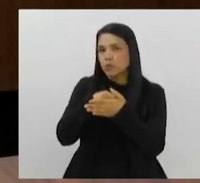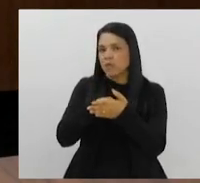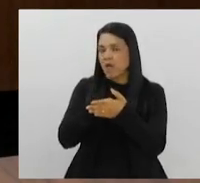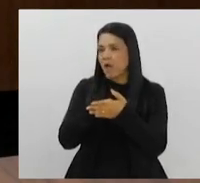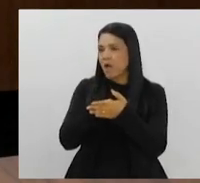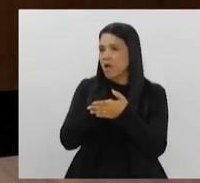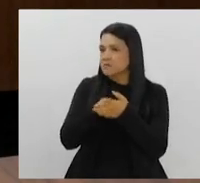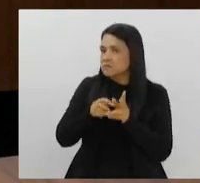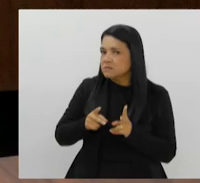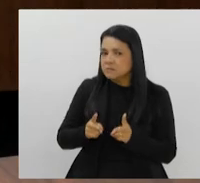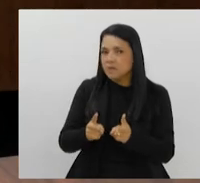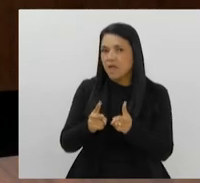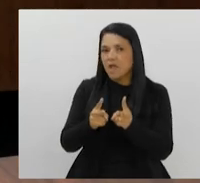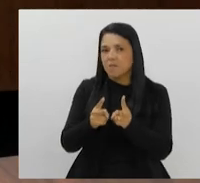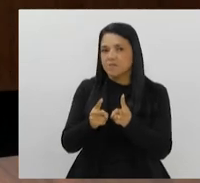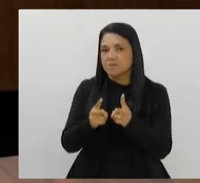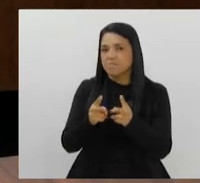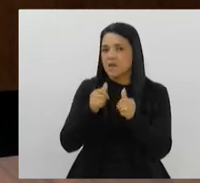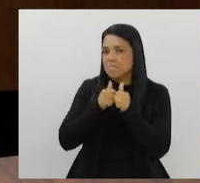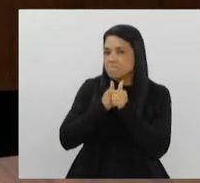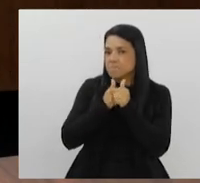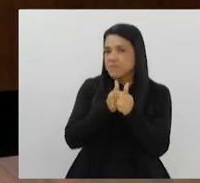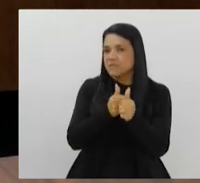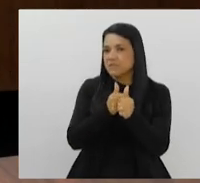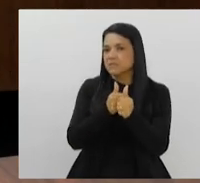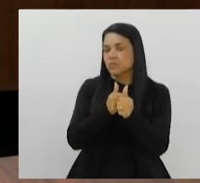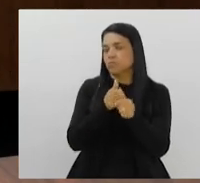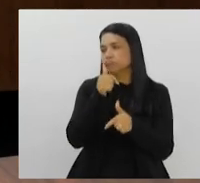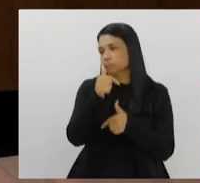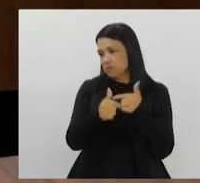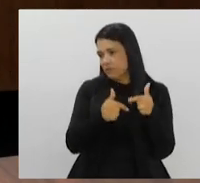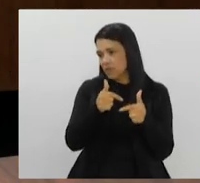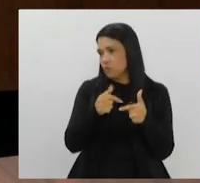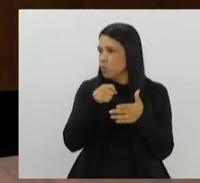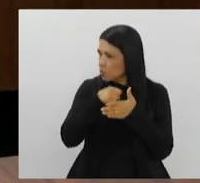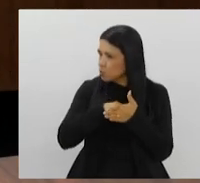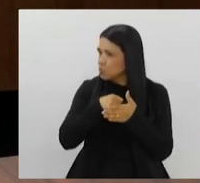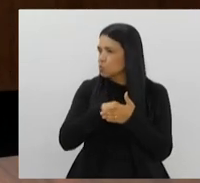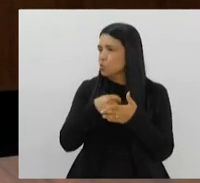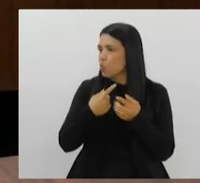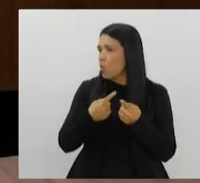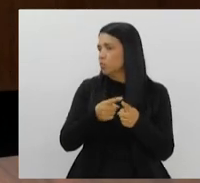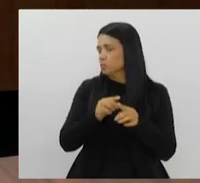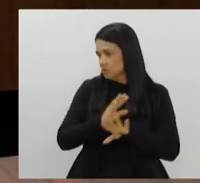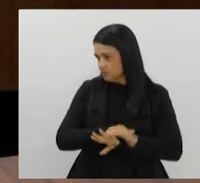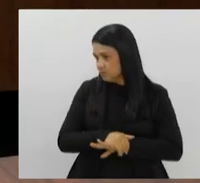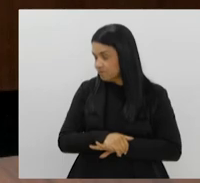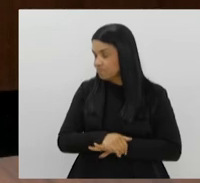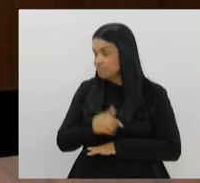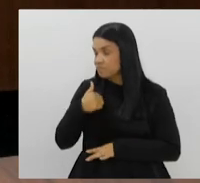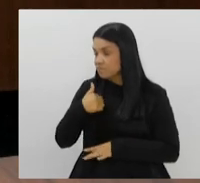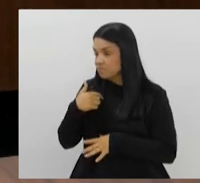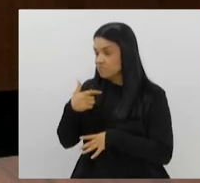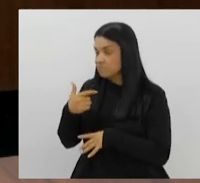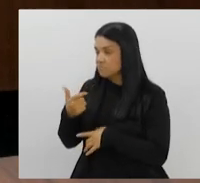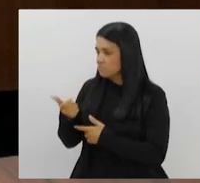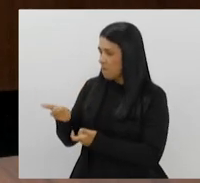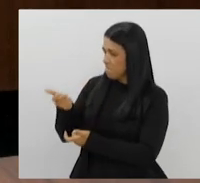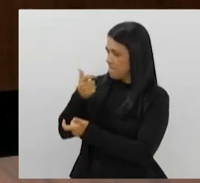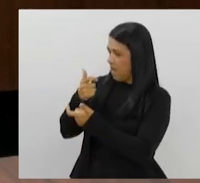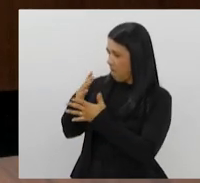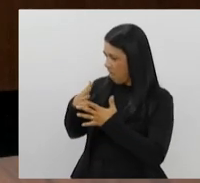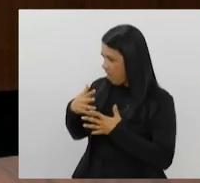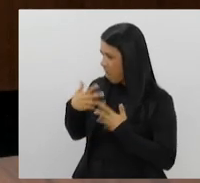lutar sempre contra a perseguição ao trabalhador. E aí, presidente, fui pego de